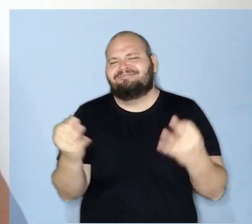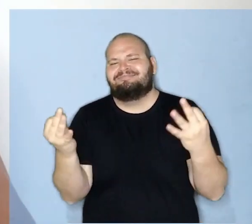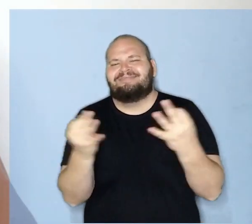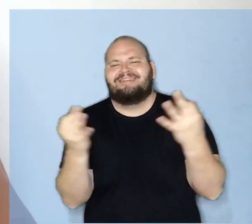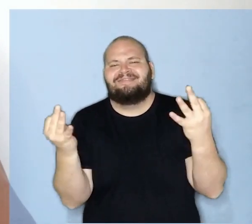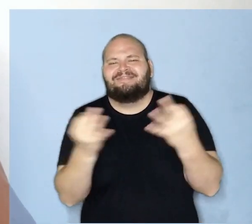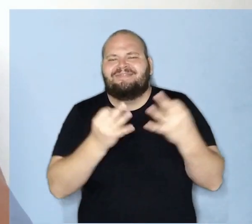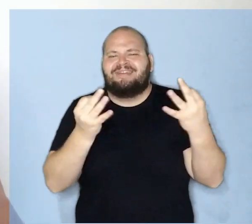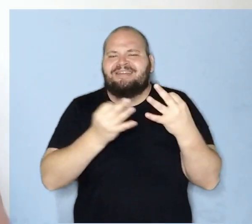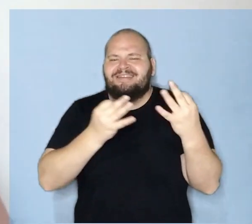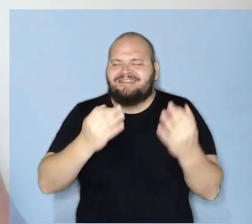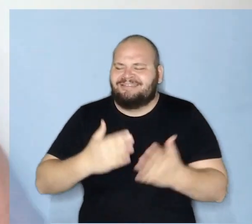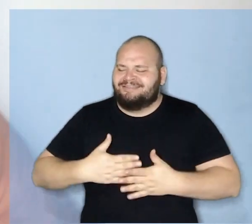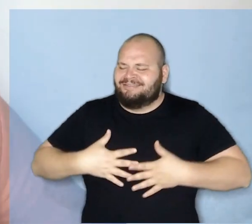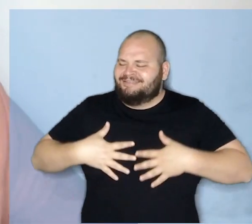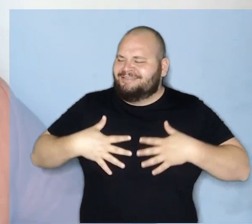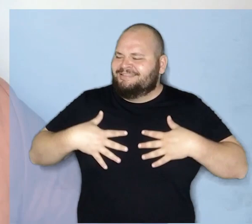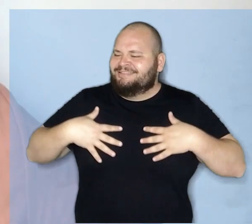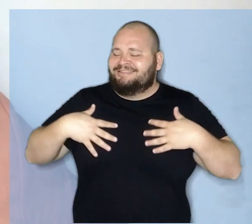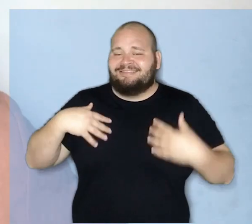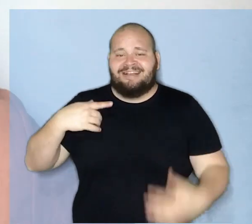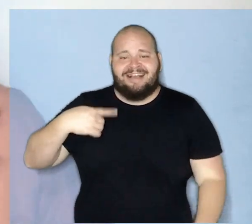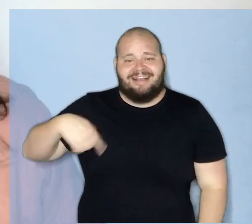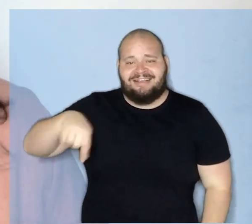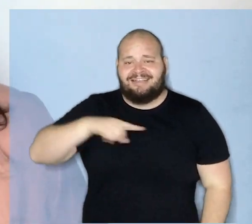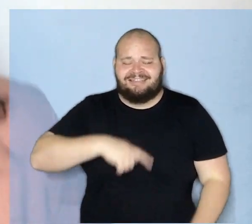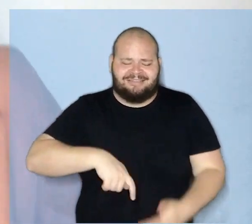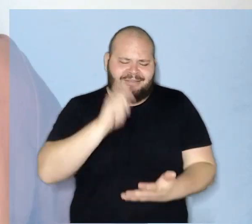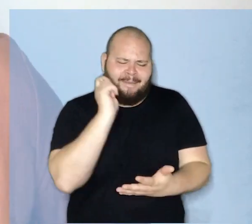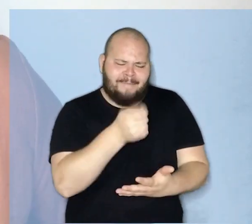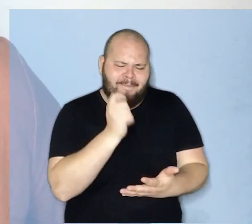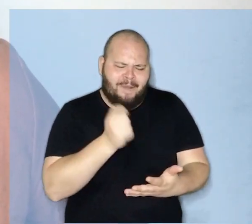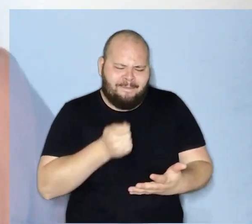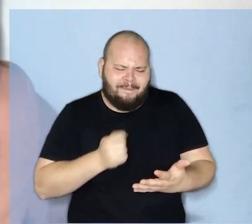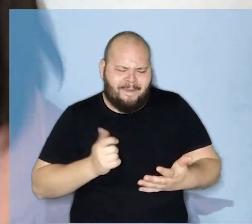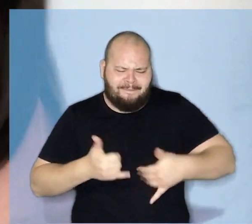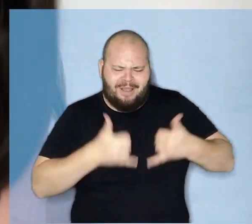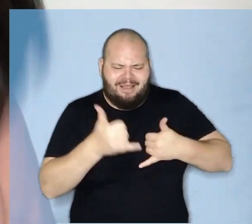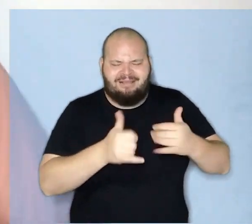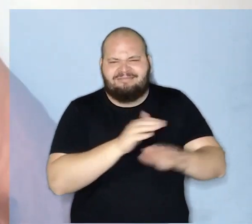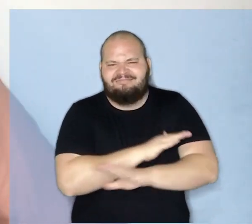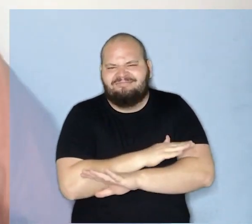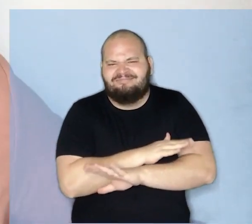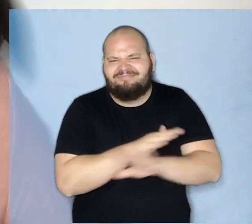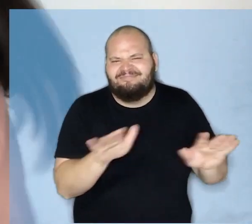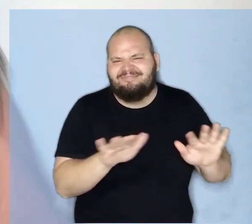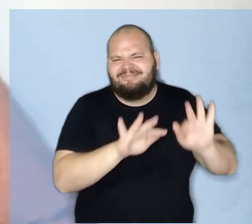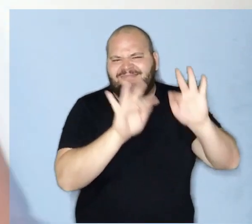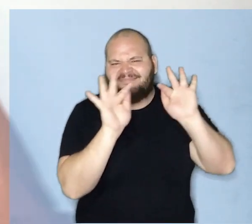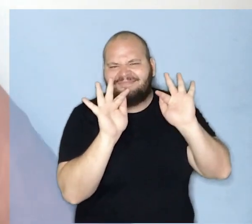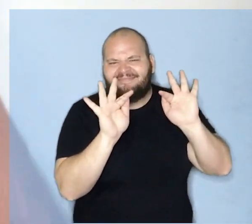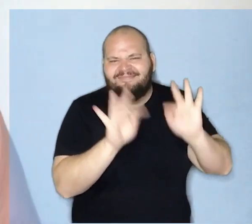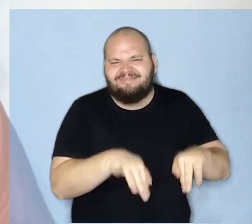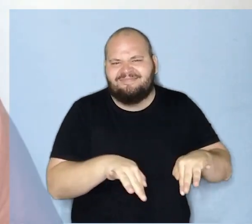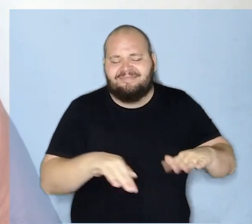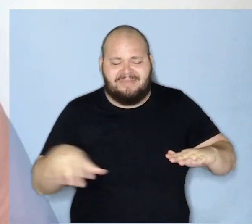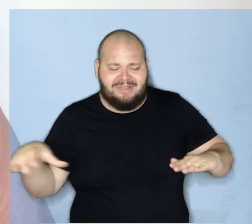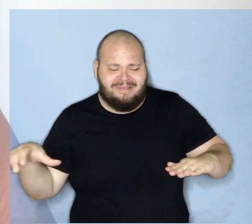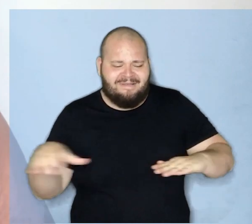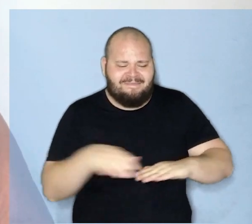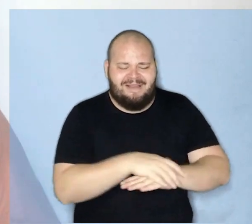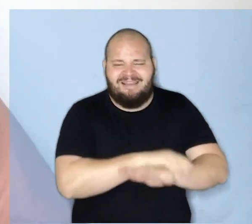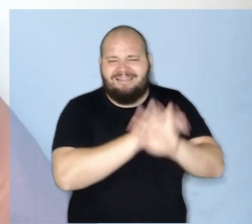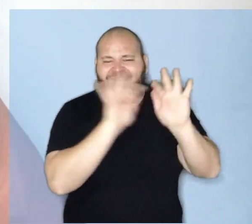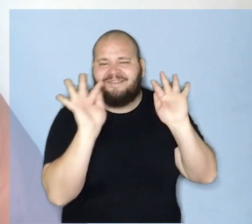que nobreza! Não vamos mais pregar saltos, não vamos mais fazer